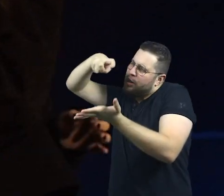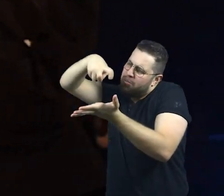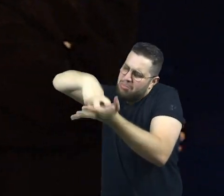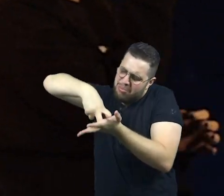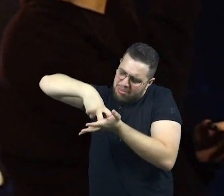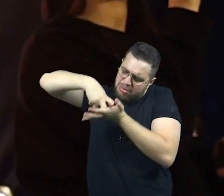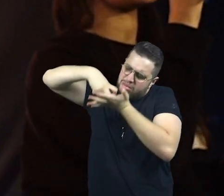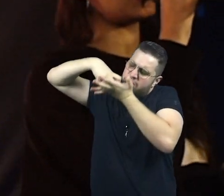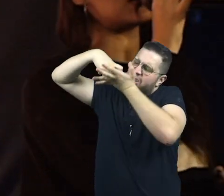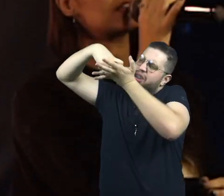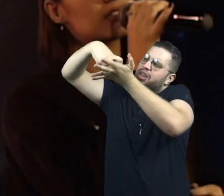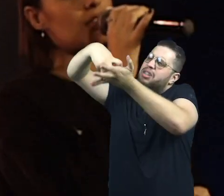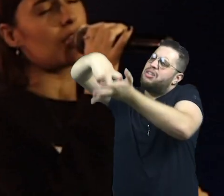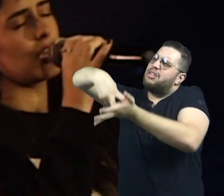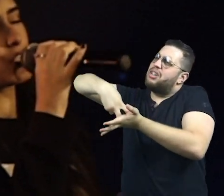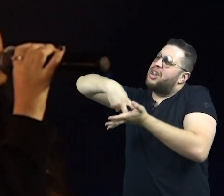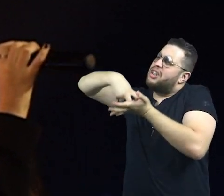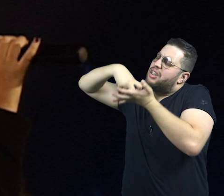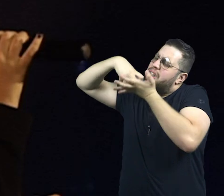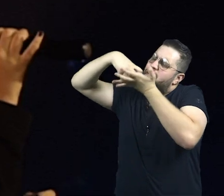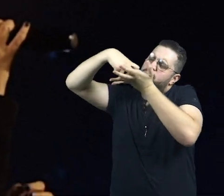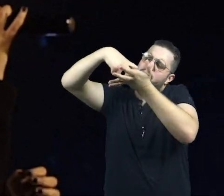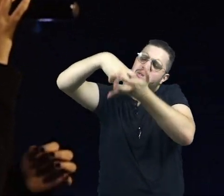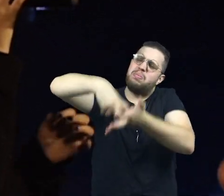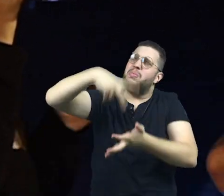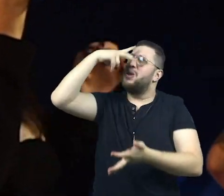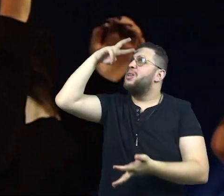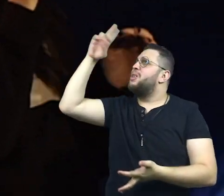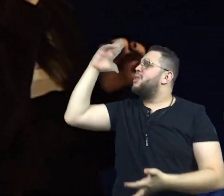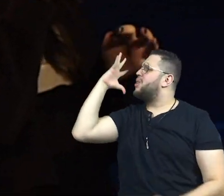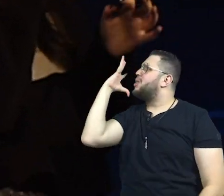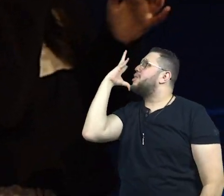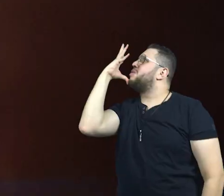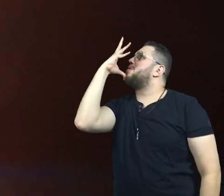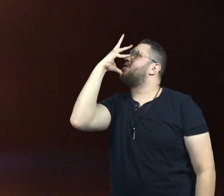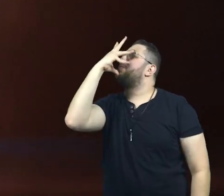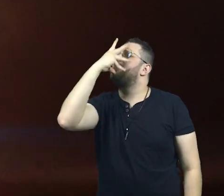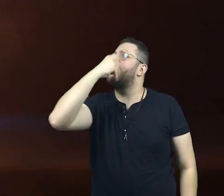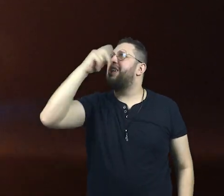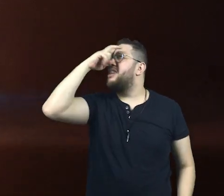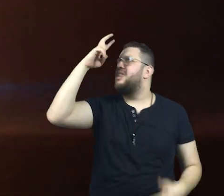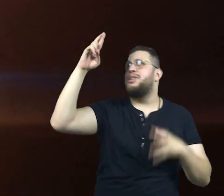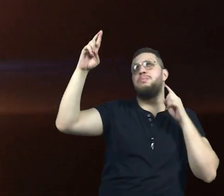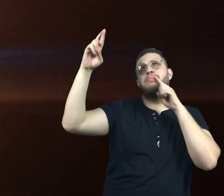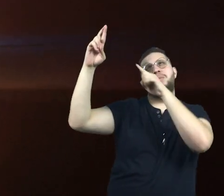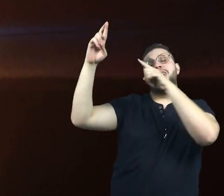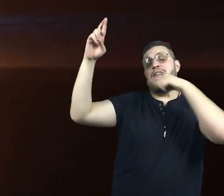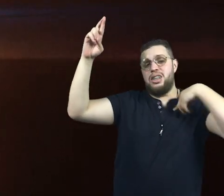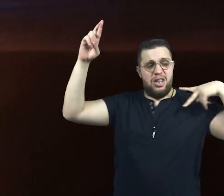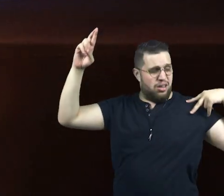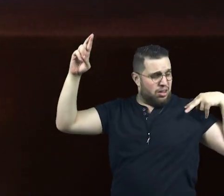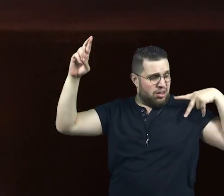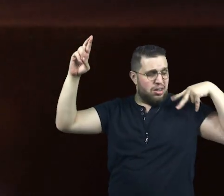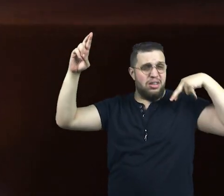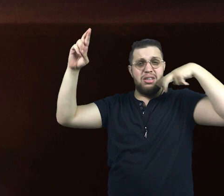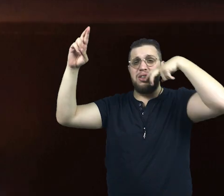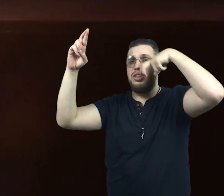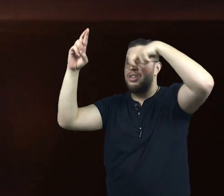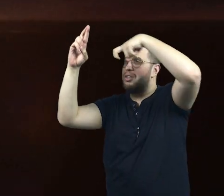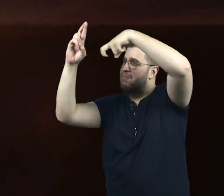me derramar, dizer que és formoso, me